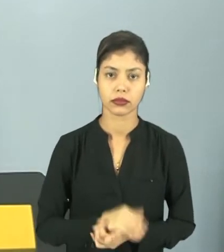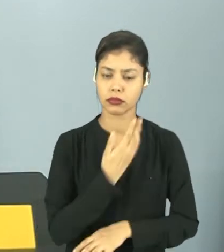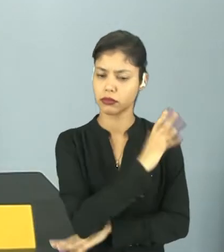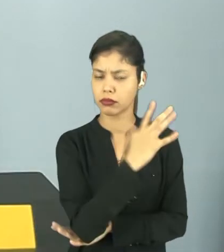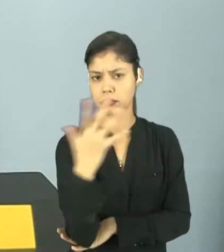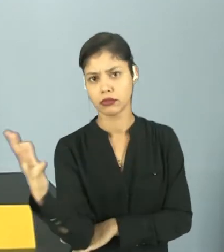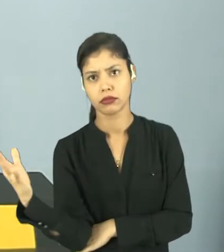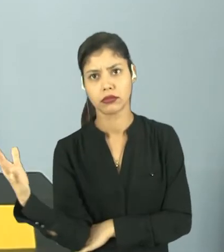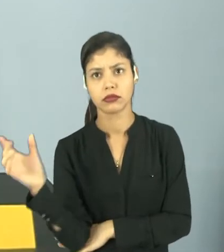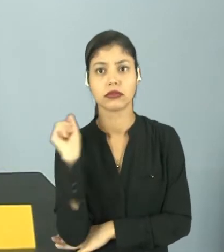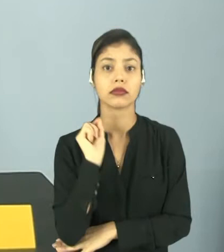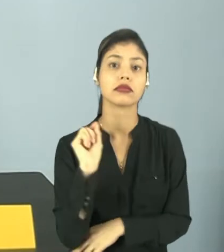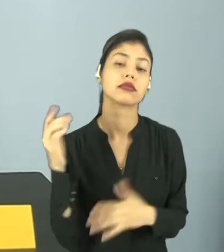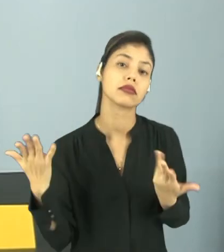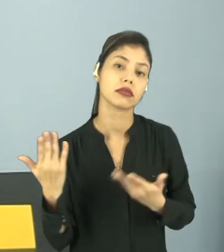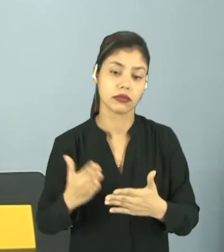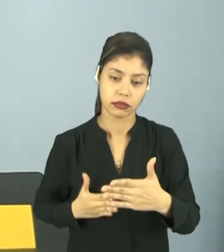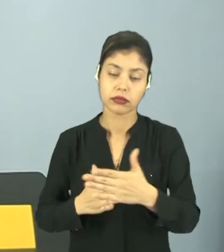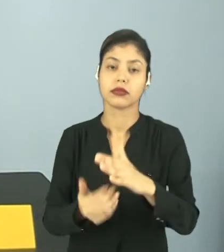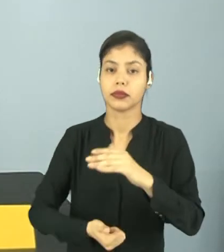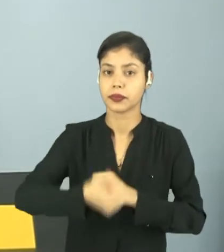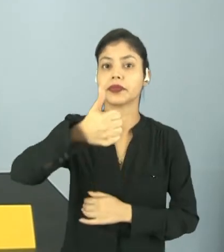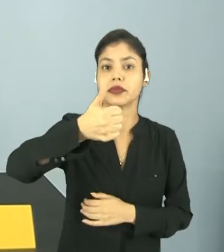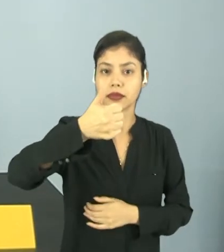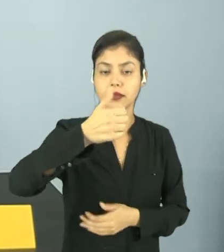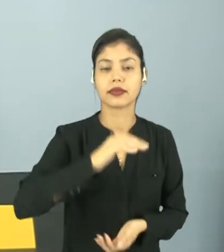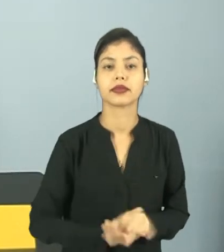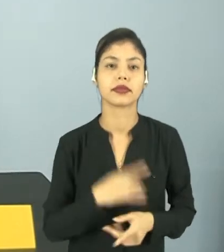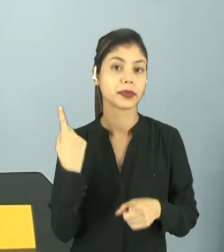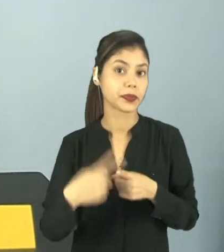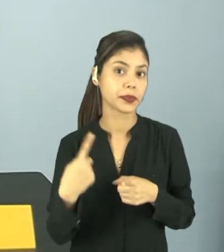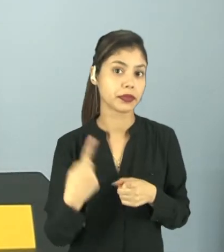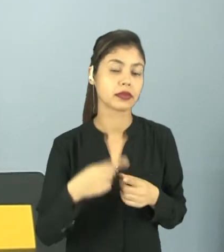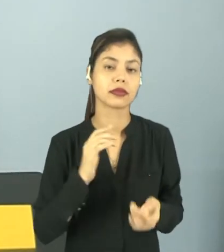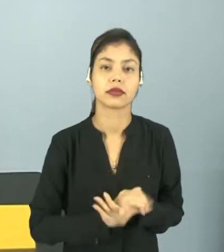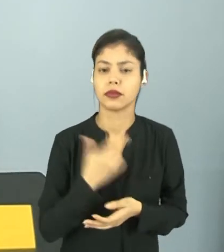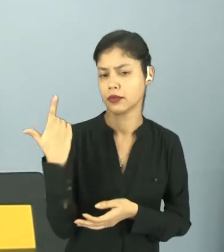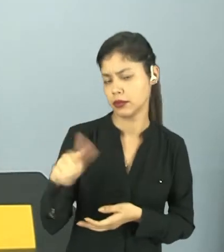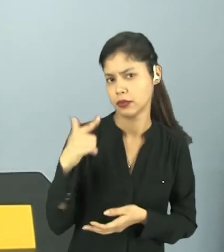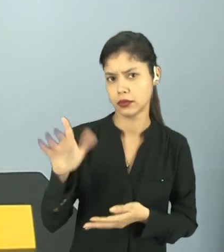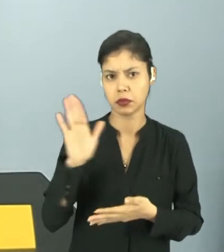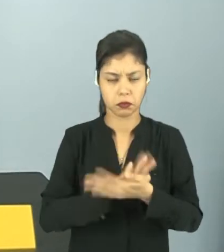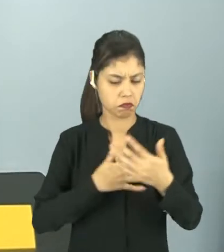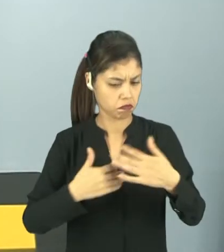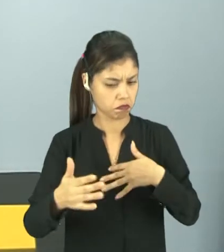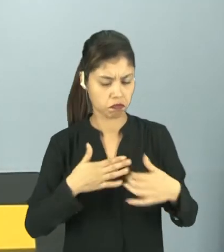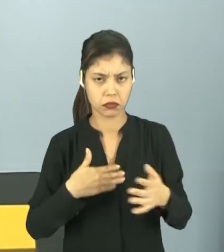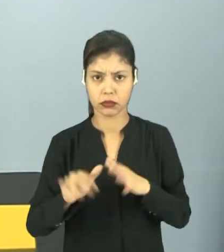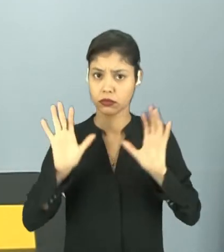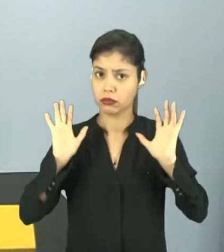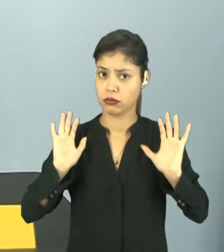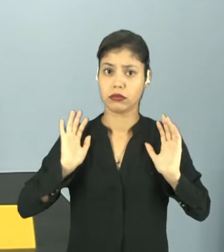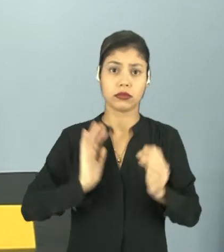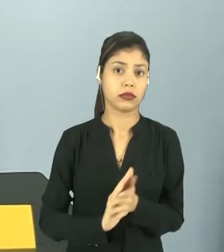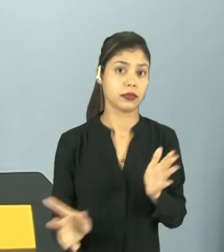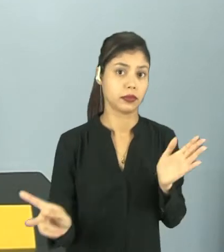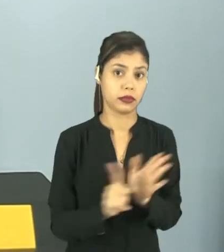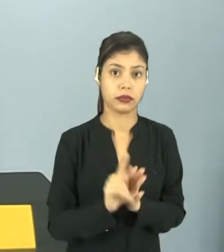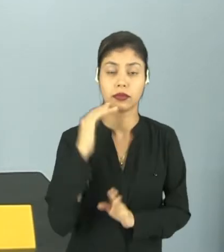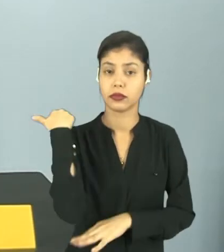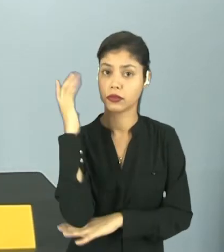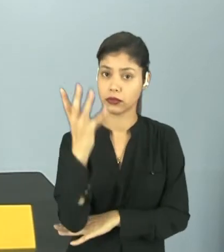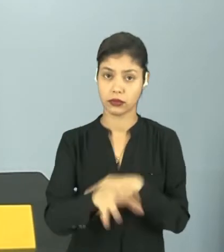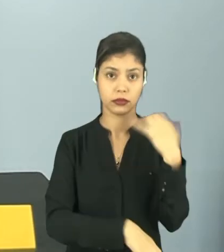natureza? O impacto positivo, porque não causava qualquer dano à própria